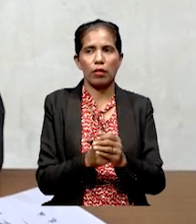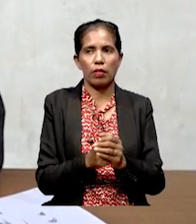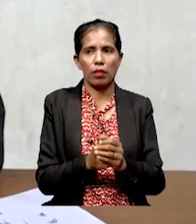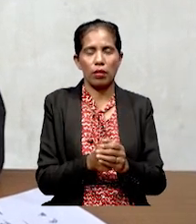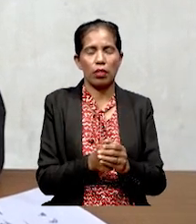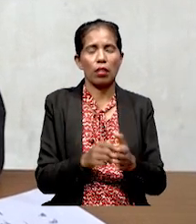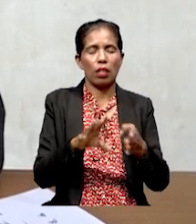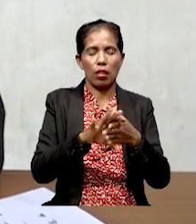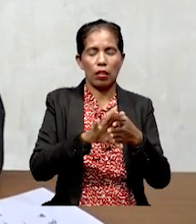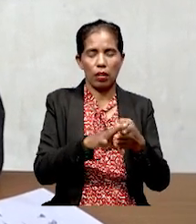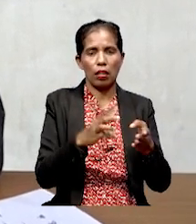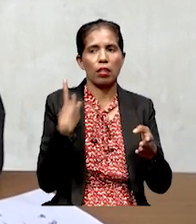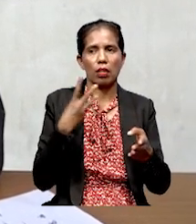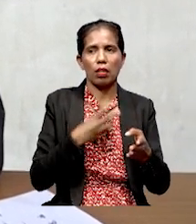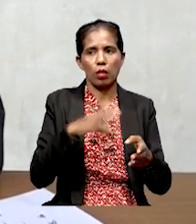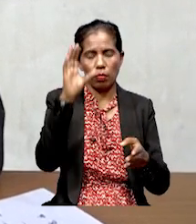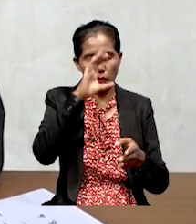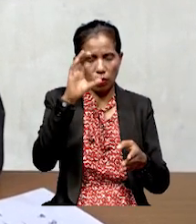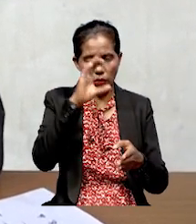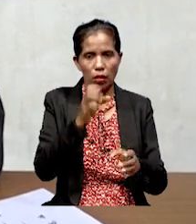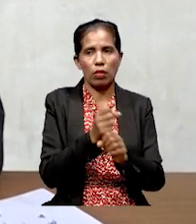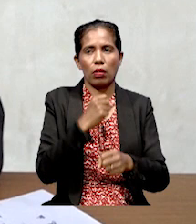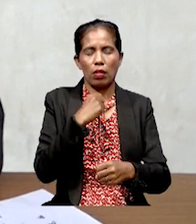si lukatir pa di halo